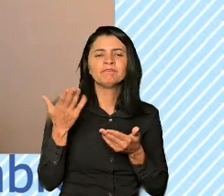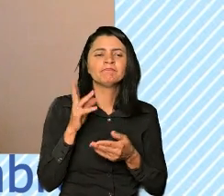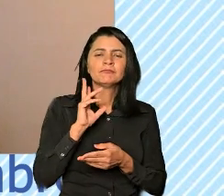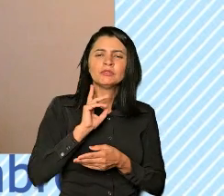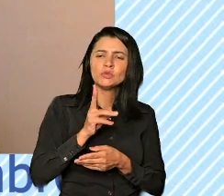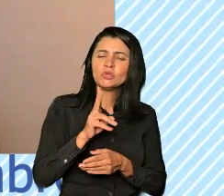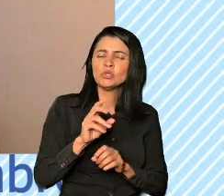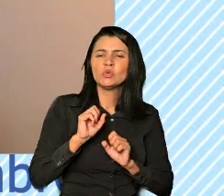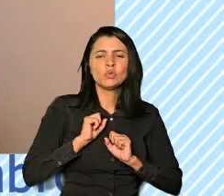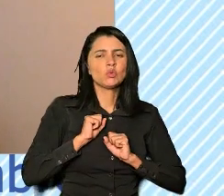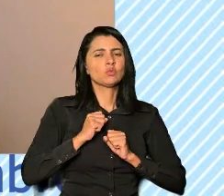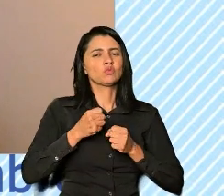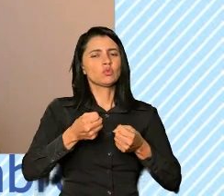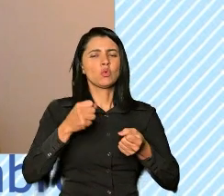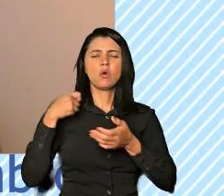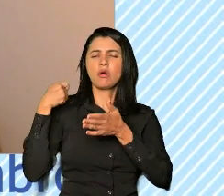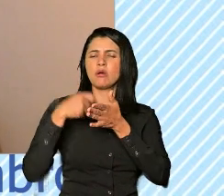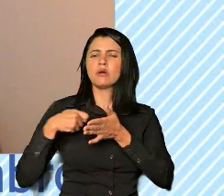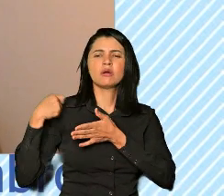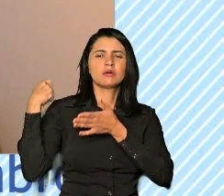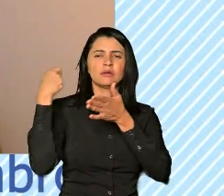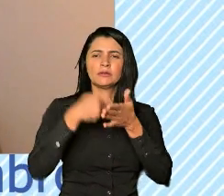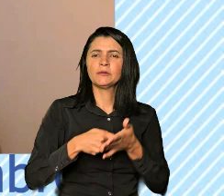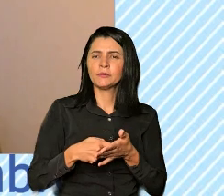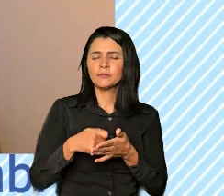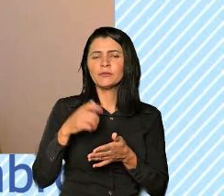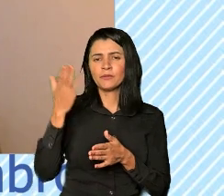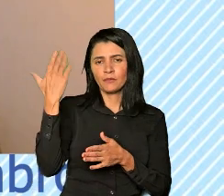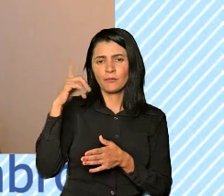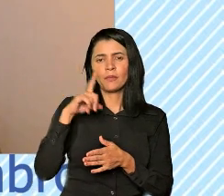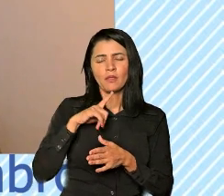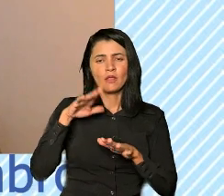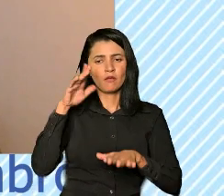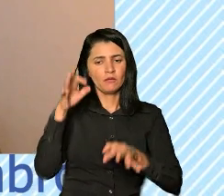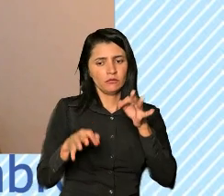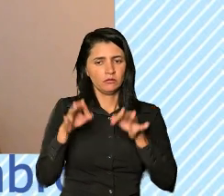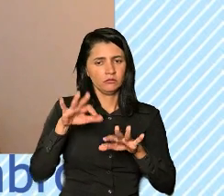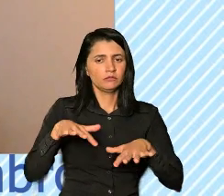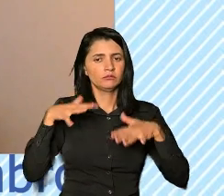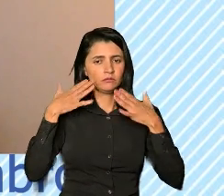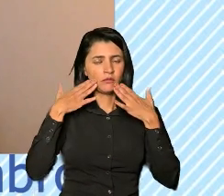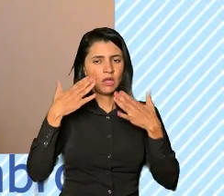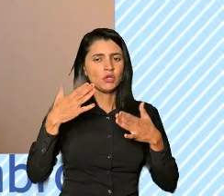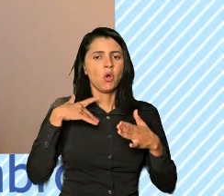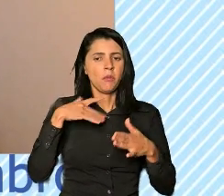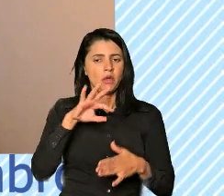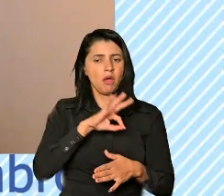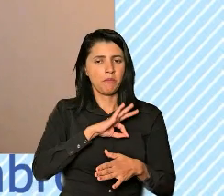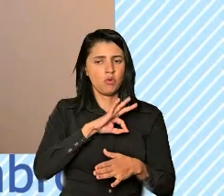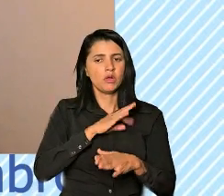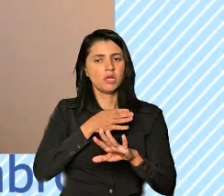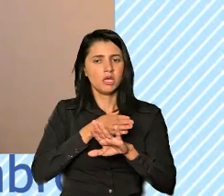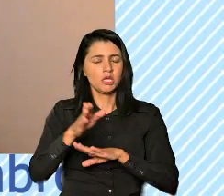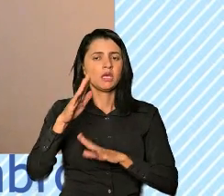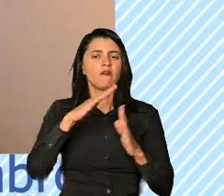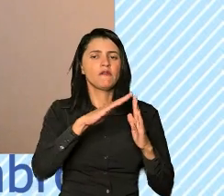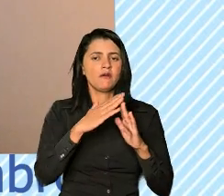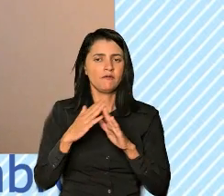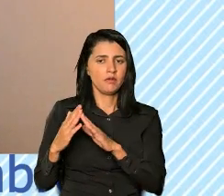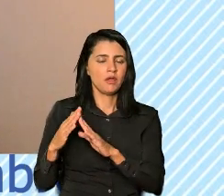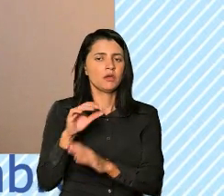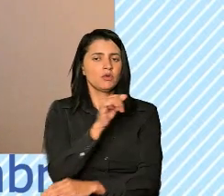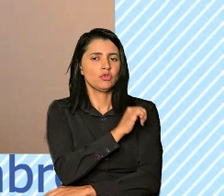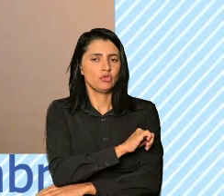continuam na luta, né? A gente teve uma audiência pública agora sobre o caso da intervenção policial nas favelas do Rio de Janeiro